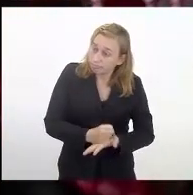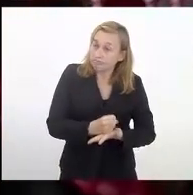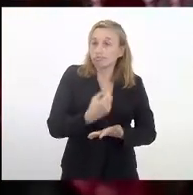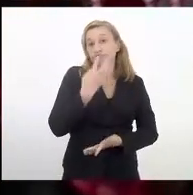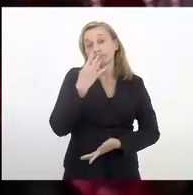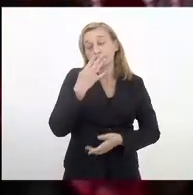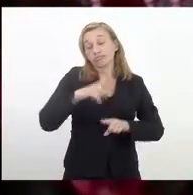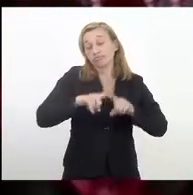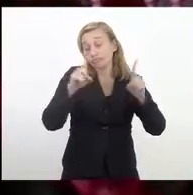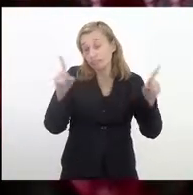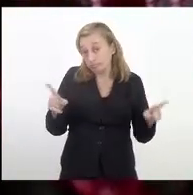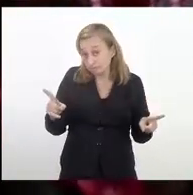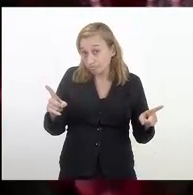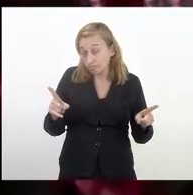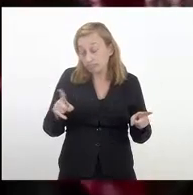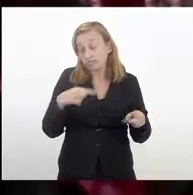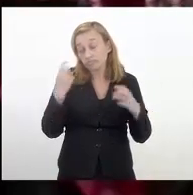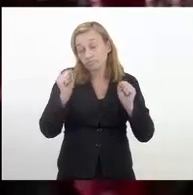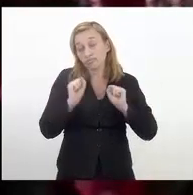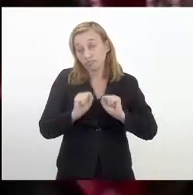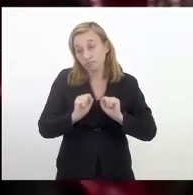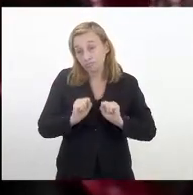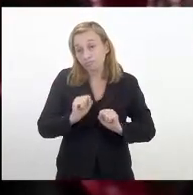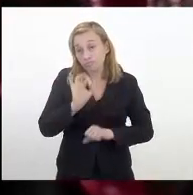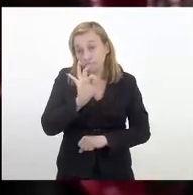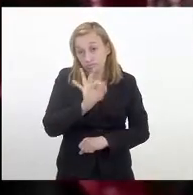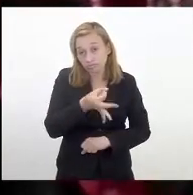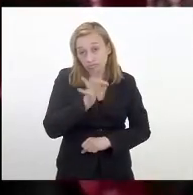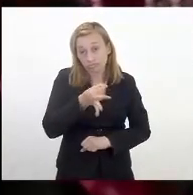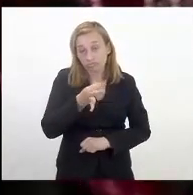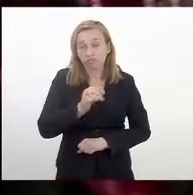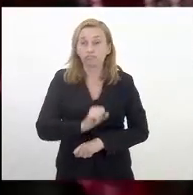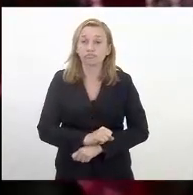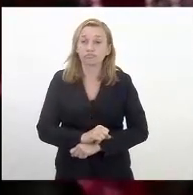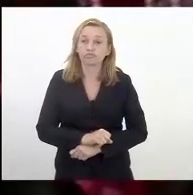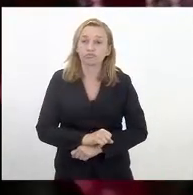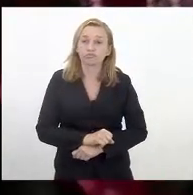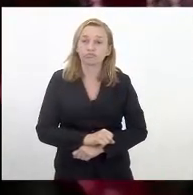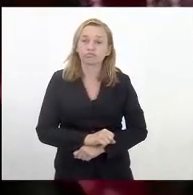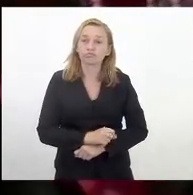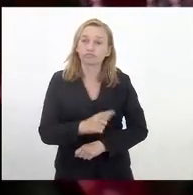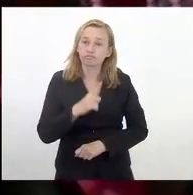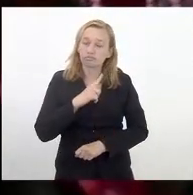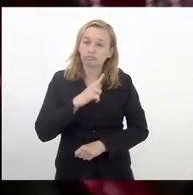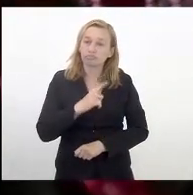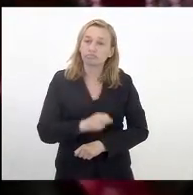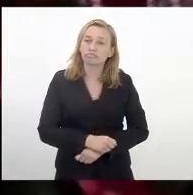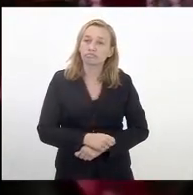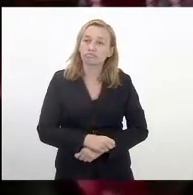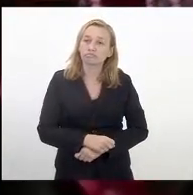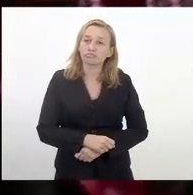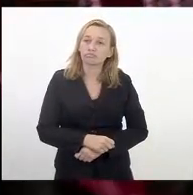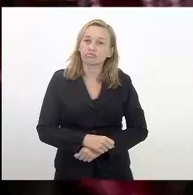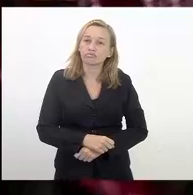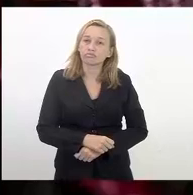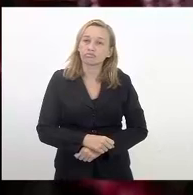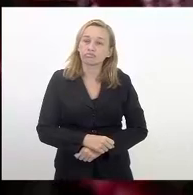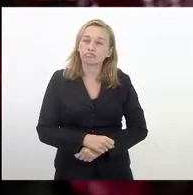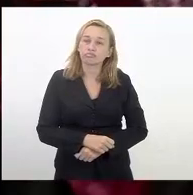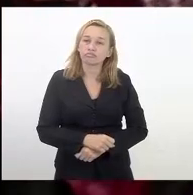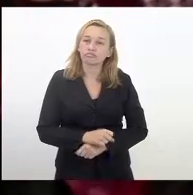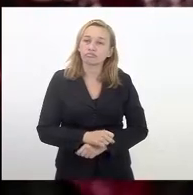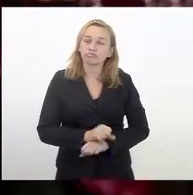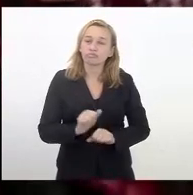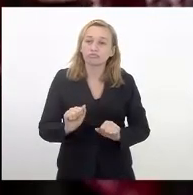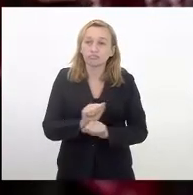cores mas que nós possamos de fato garantir que haja uma visibilidade para que